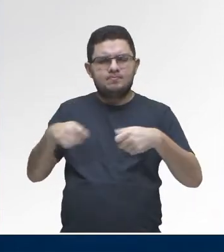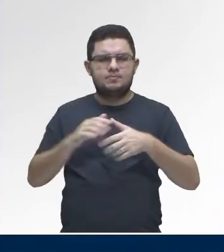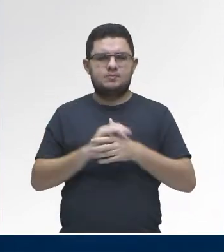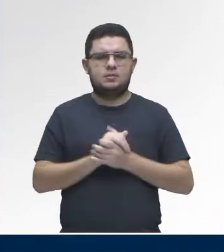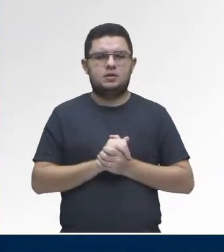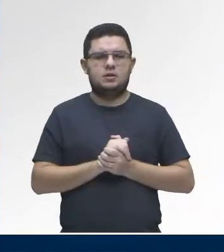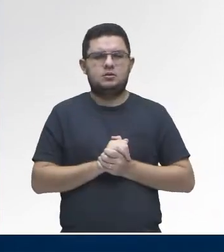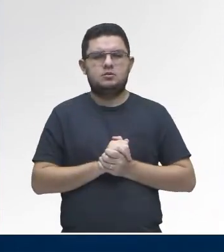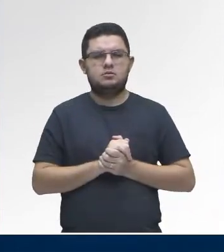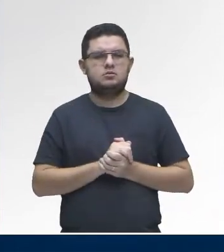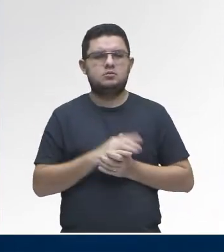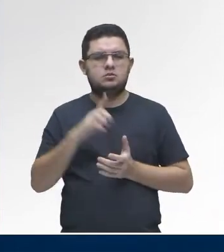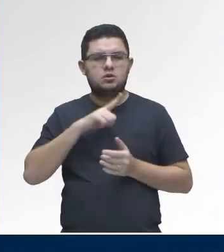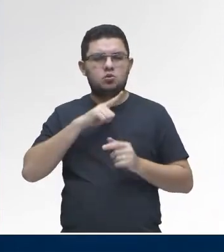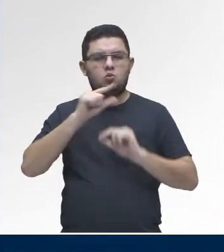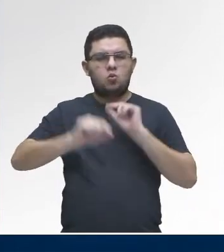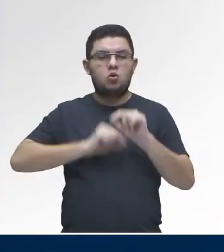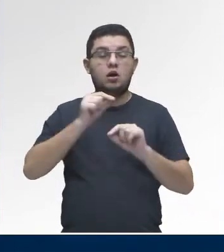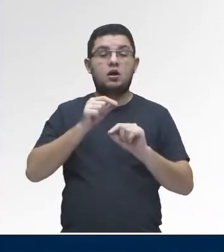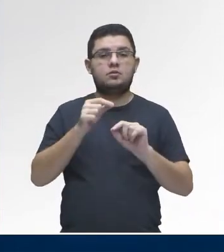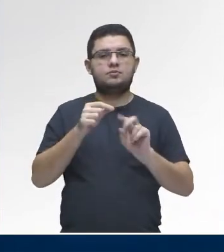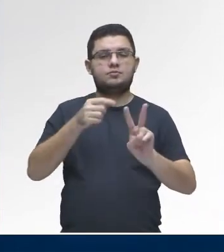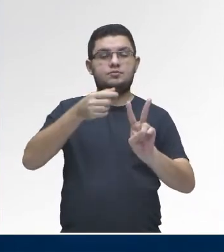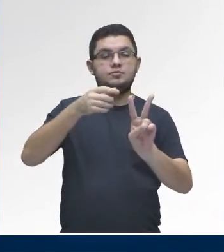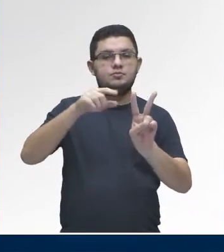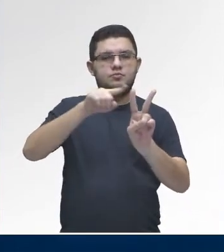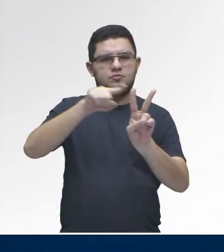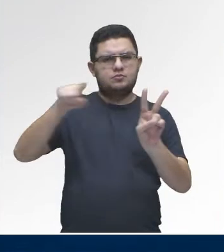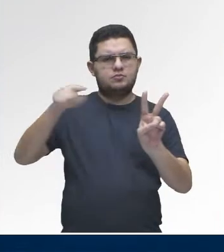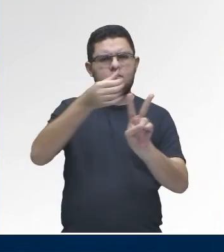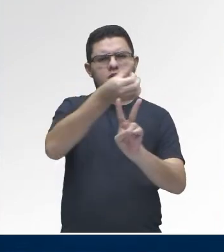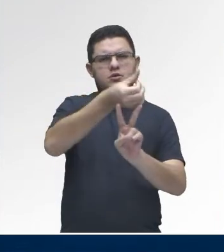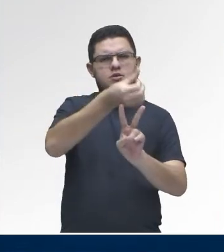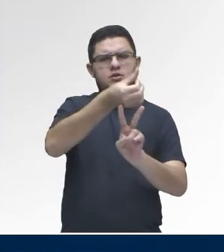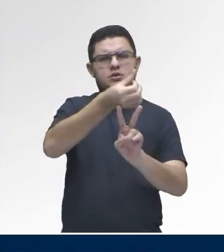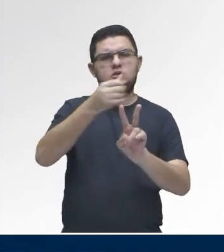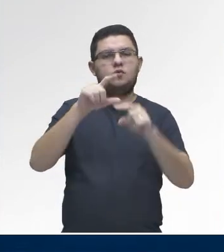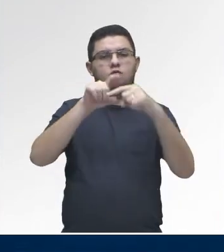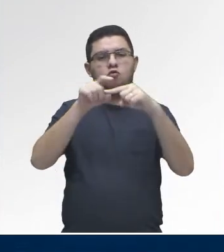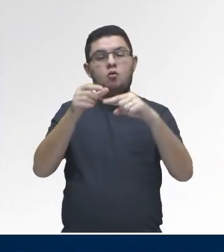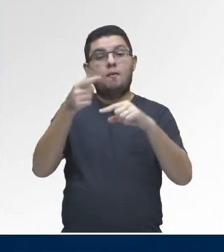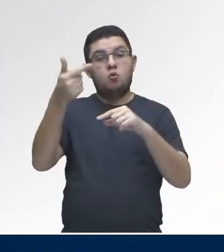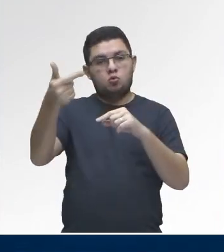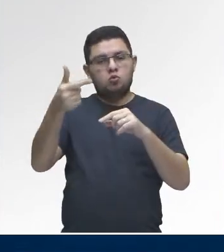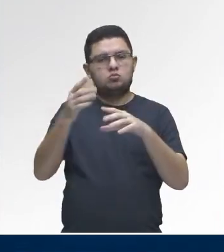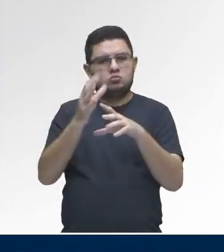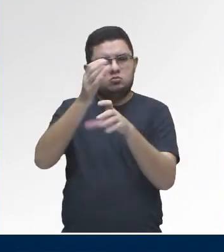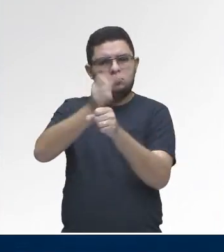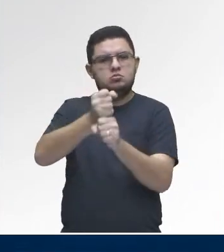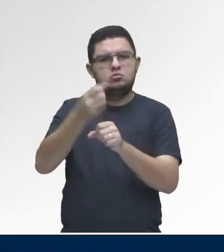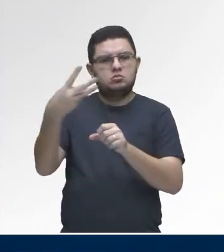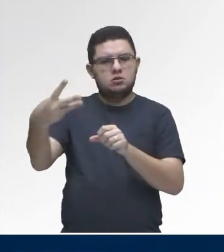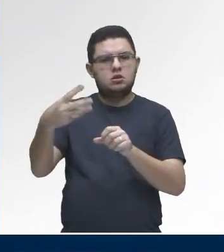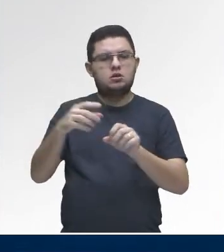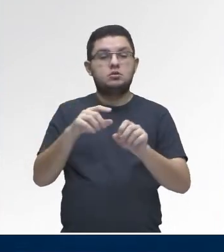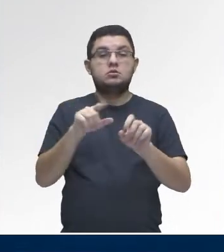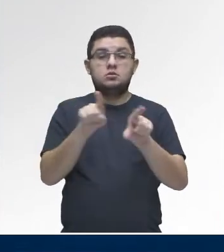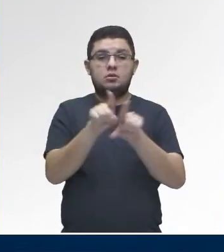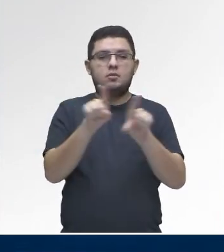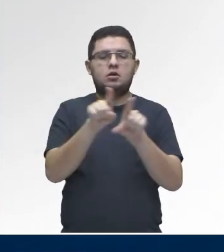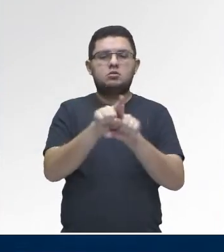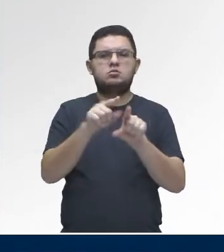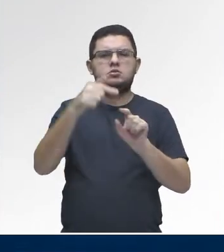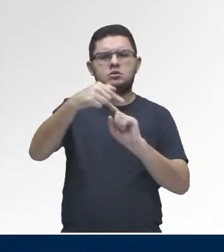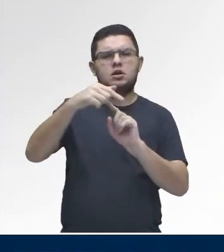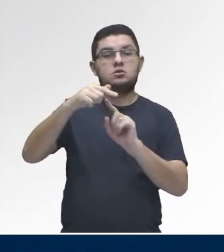dividir aqui o 6 por 2 e o 2 por 2, observem que é o mesmo número, a gente vai obter